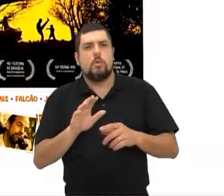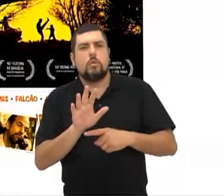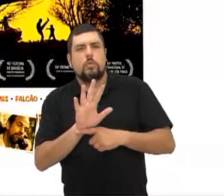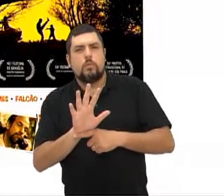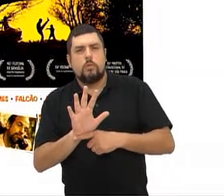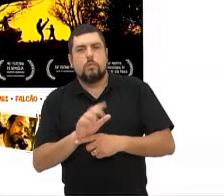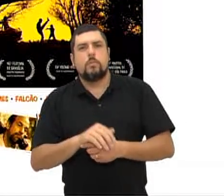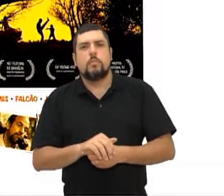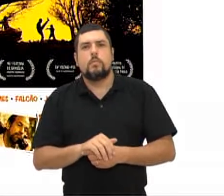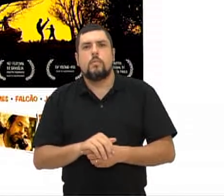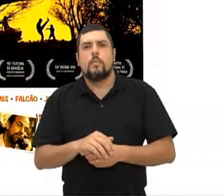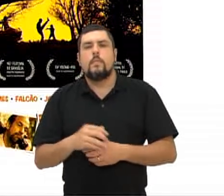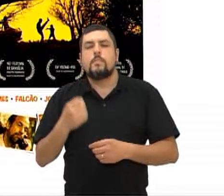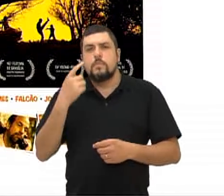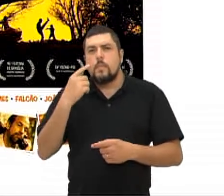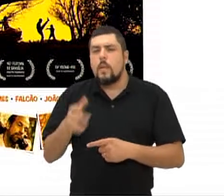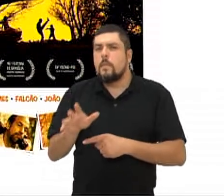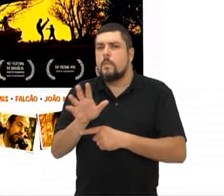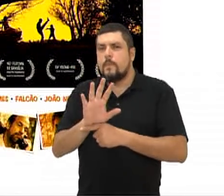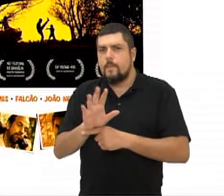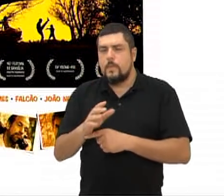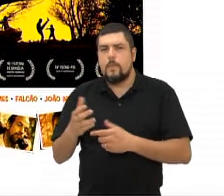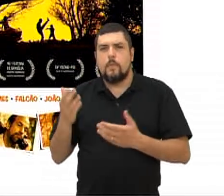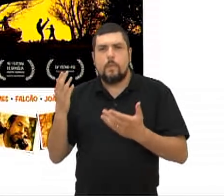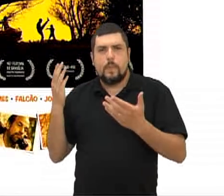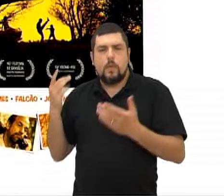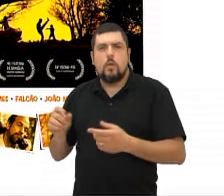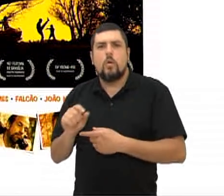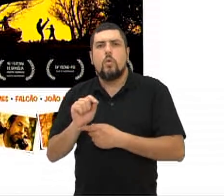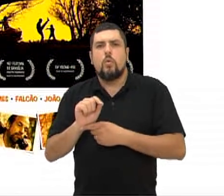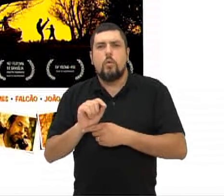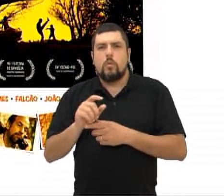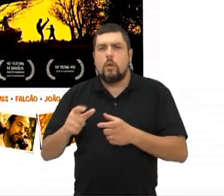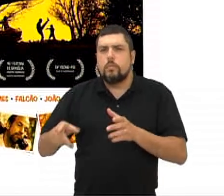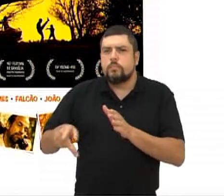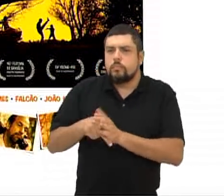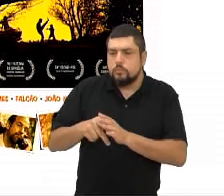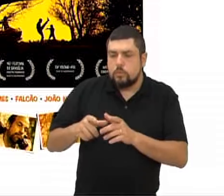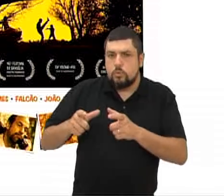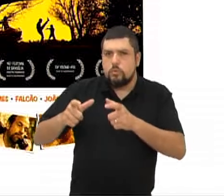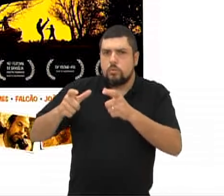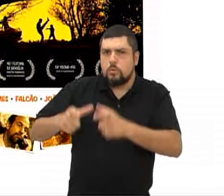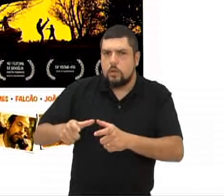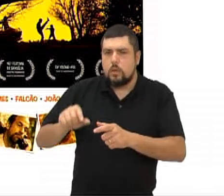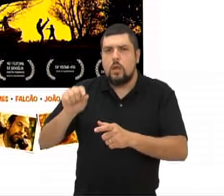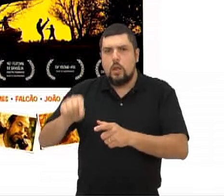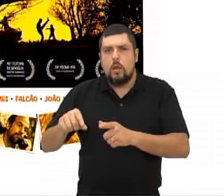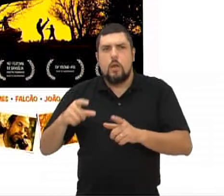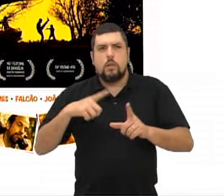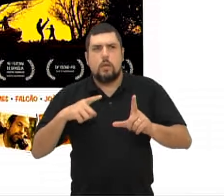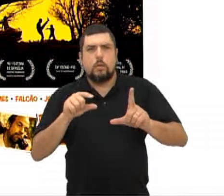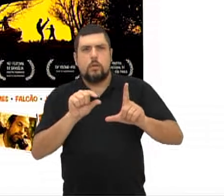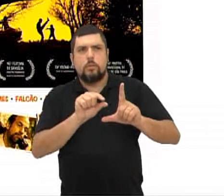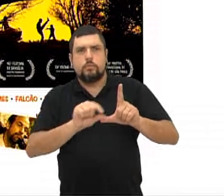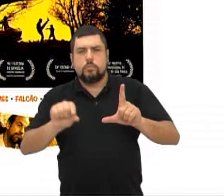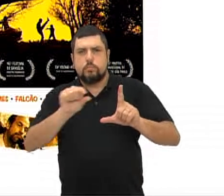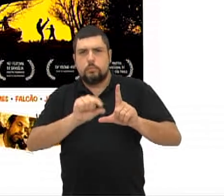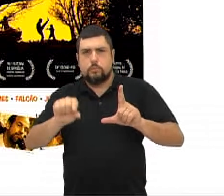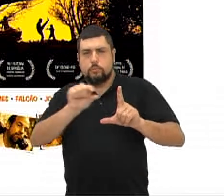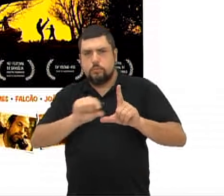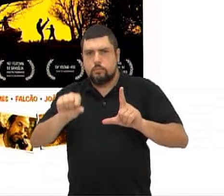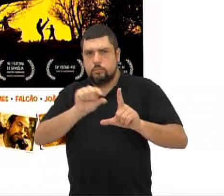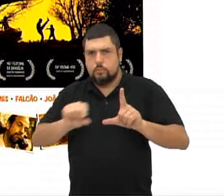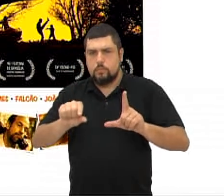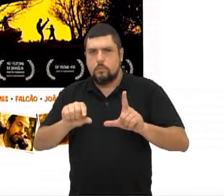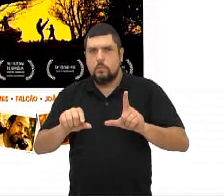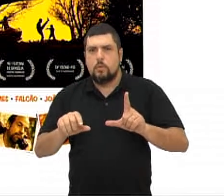diz. Este filme é completamente regional, a ponto de ser exibido com legendas, já que talvez